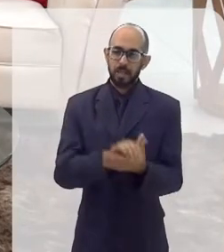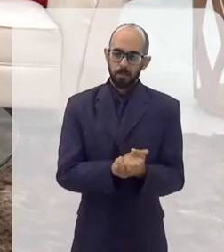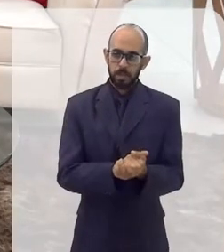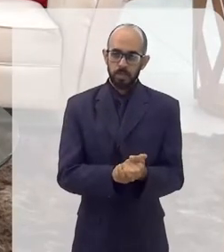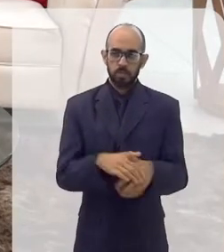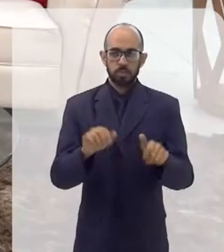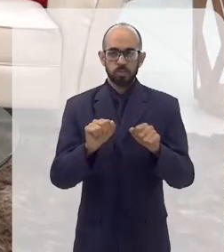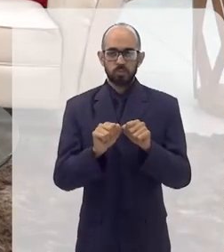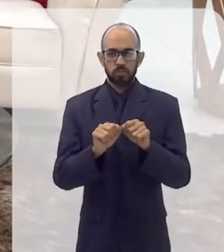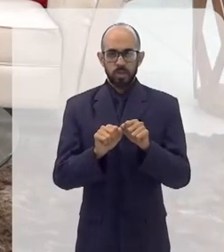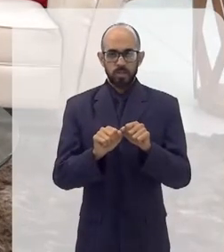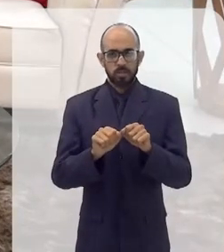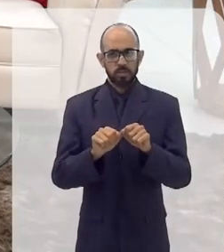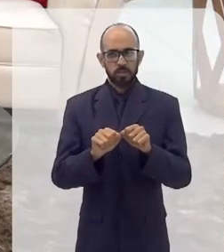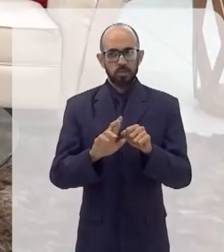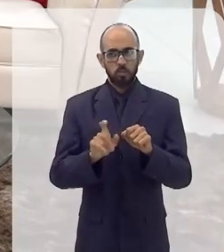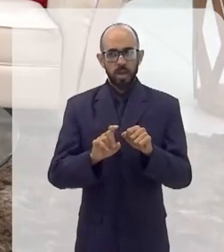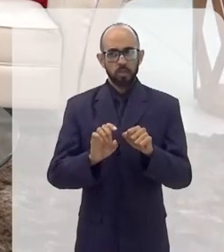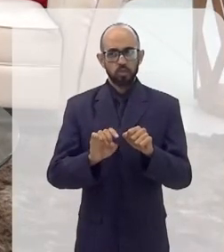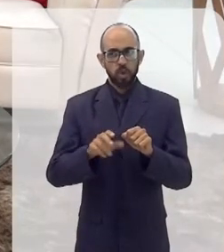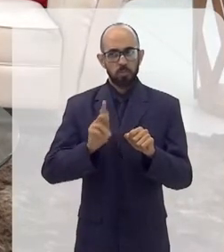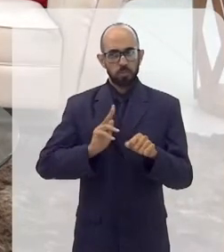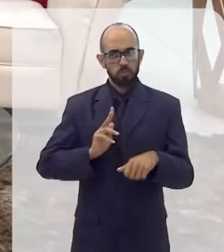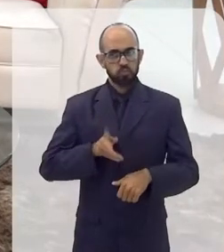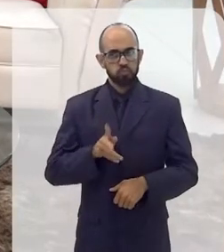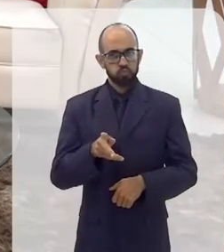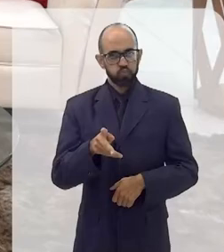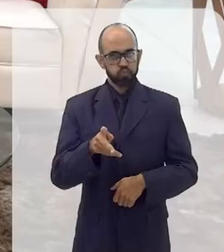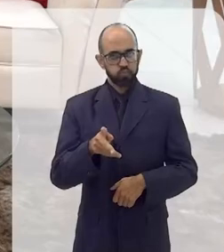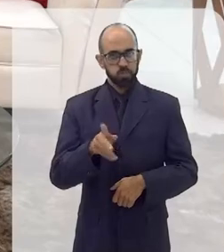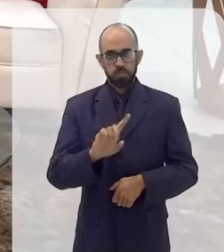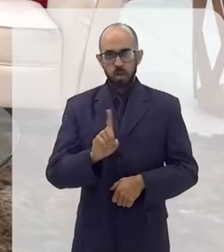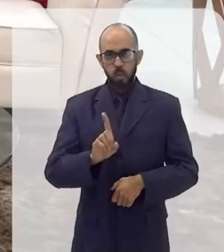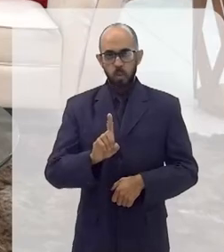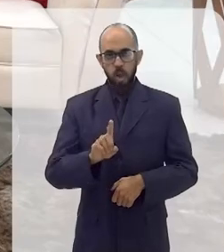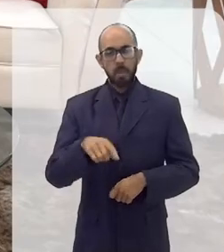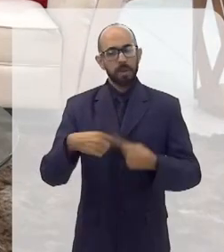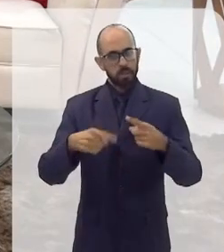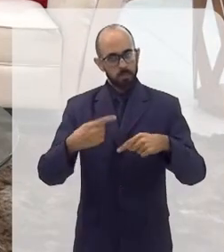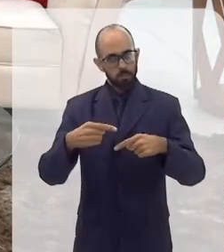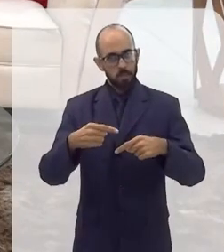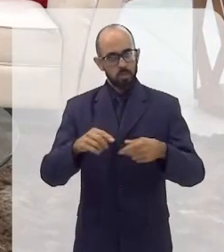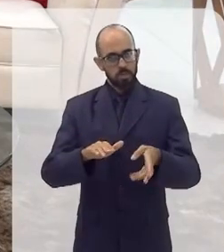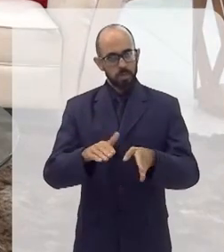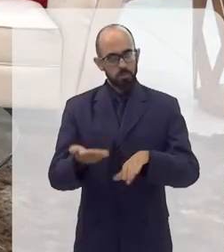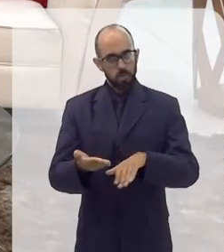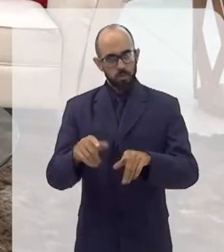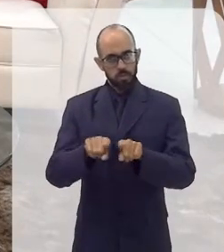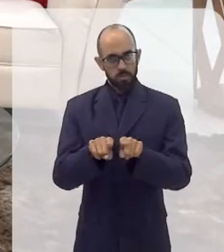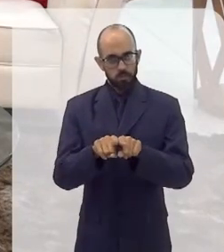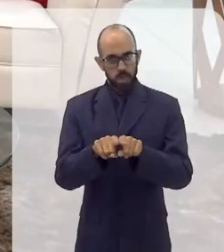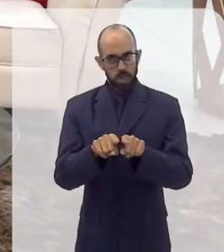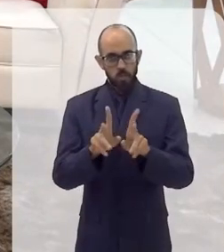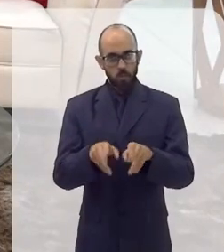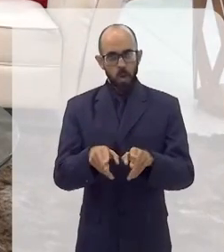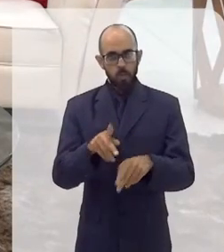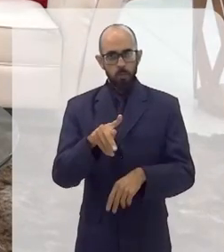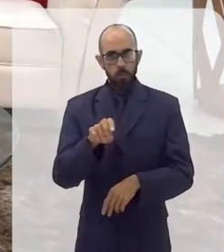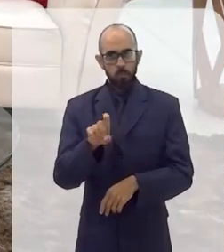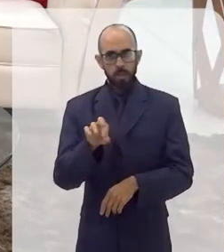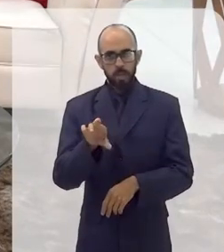é realizado não apenas para esta vida, nós acreditamos no casamento para toda a eternidade. Lembra quando